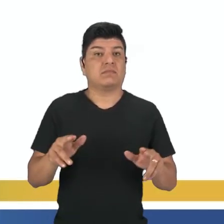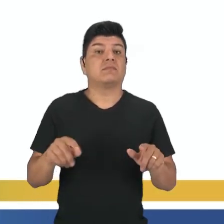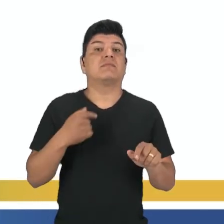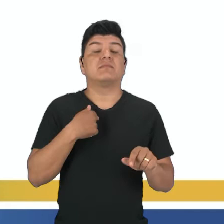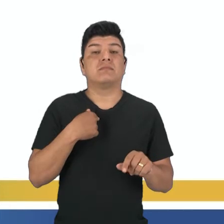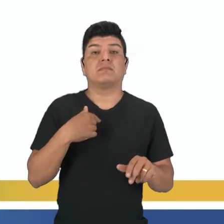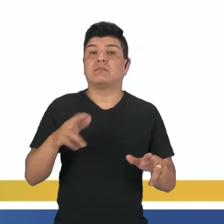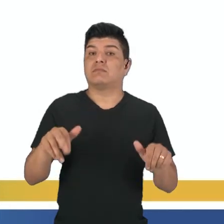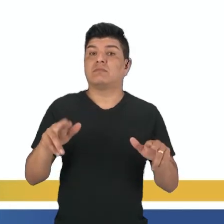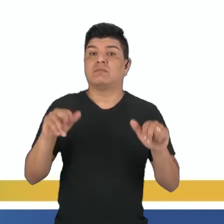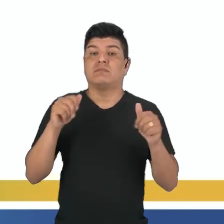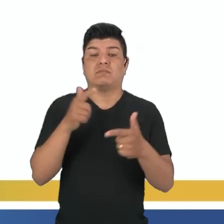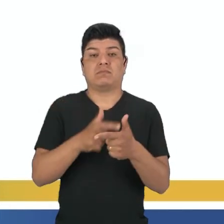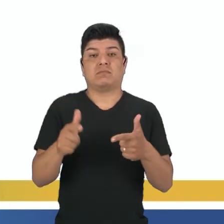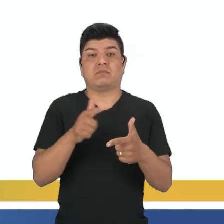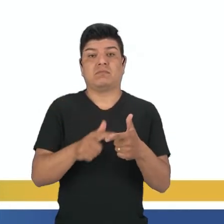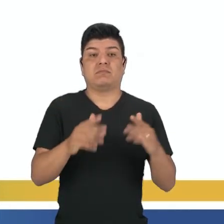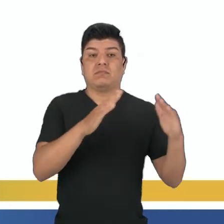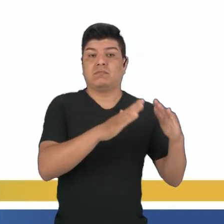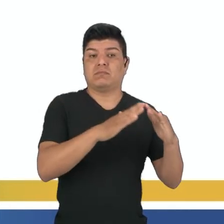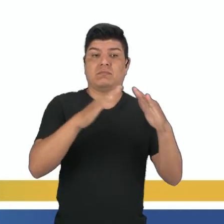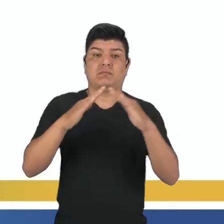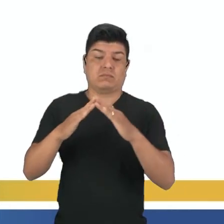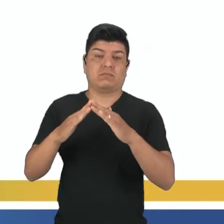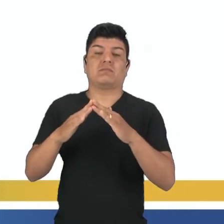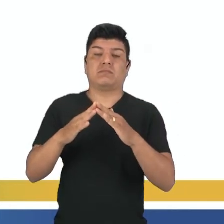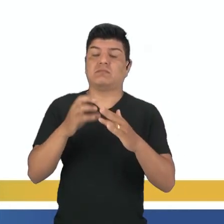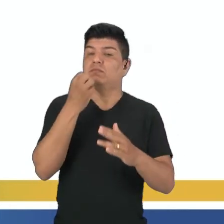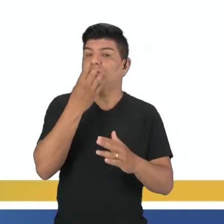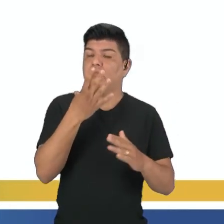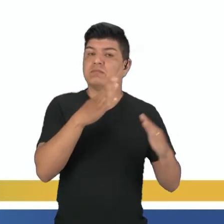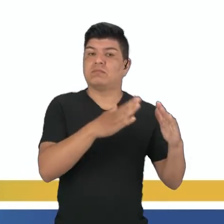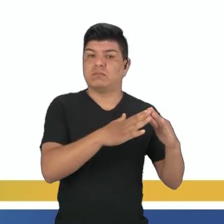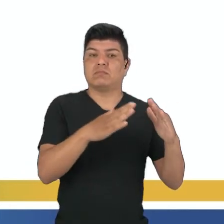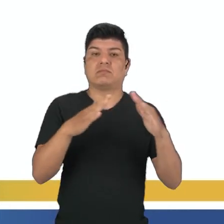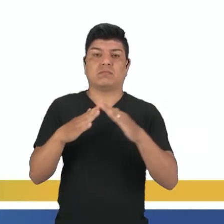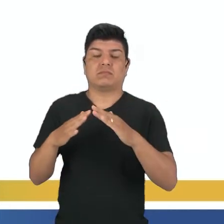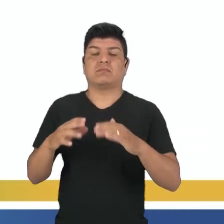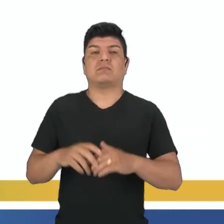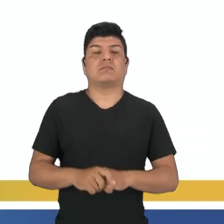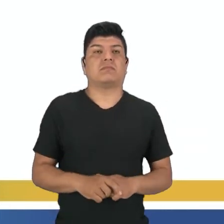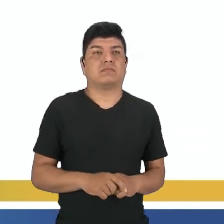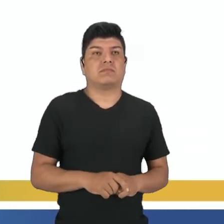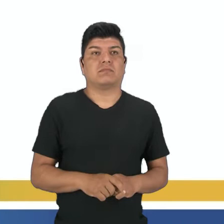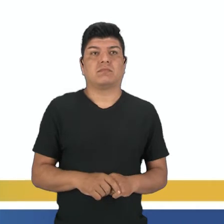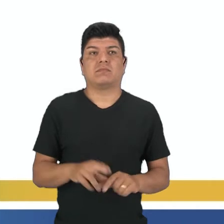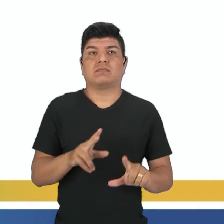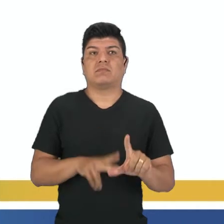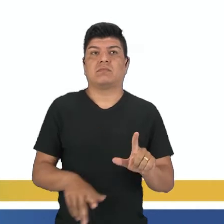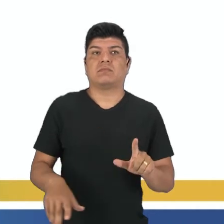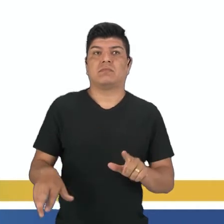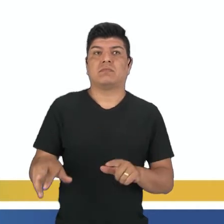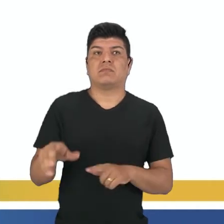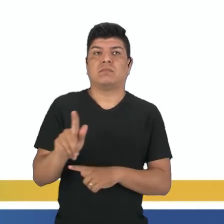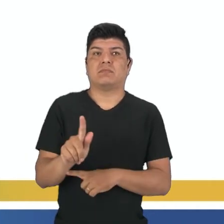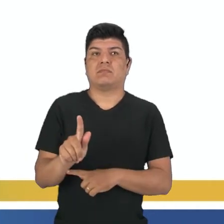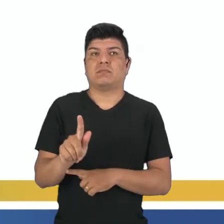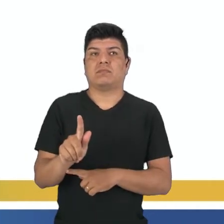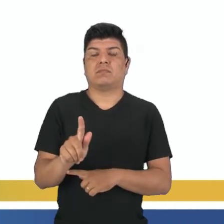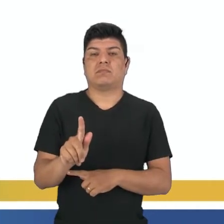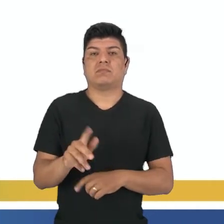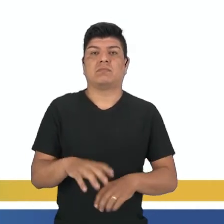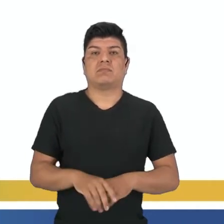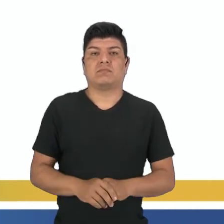vecinos. Ou seja, nunca tive problema com os vizinhos, eles são bons vizinhos, tá? Letra G, me gusta ir al cine